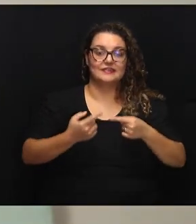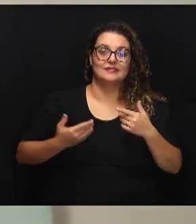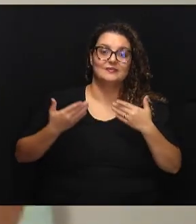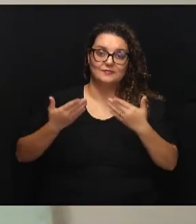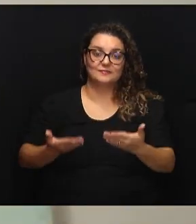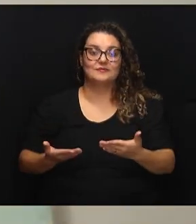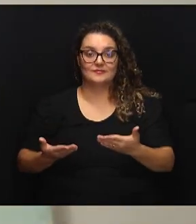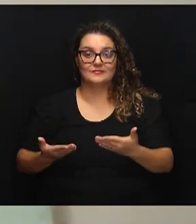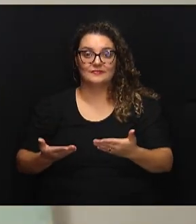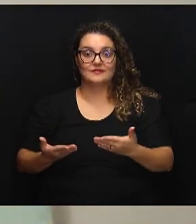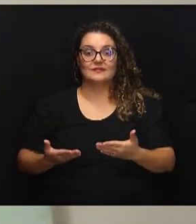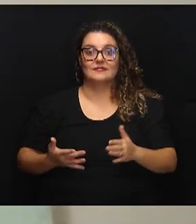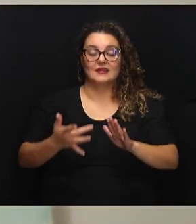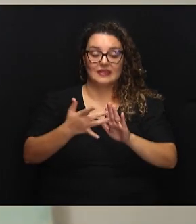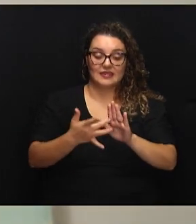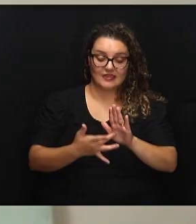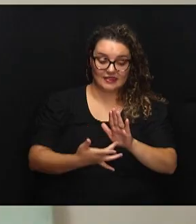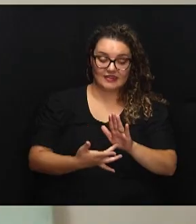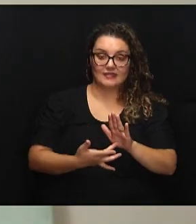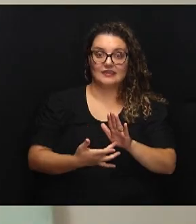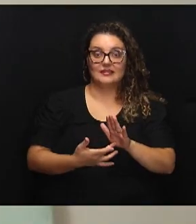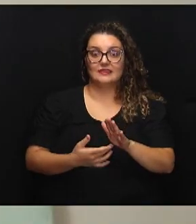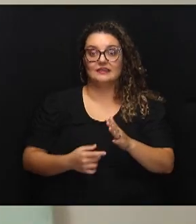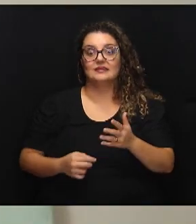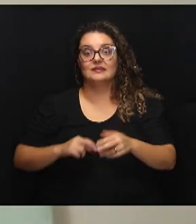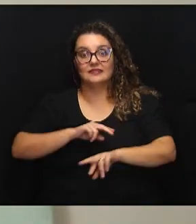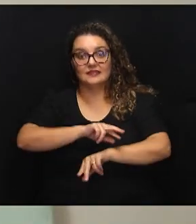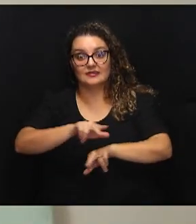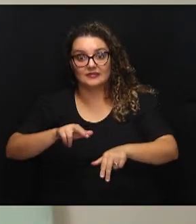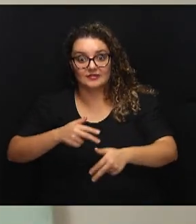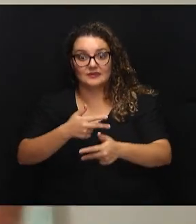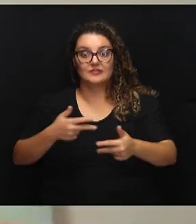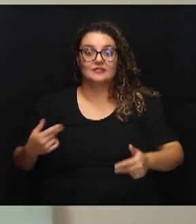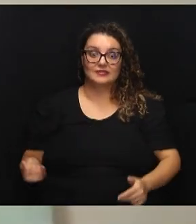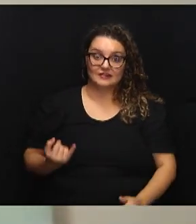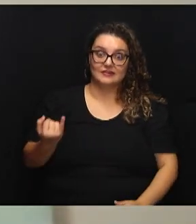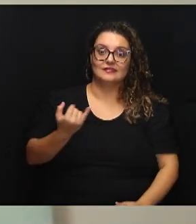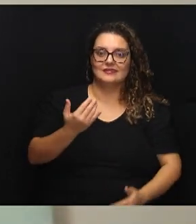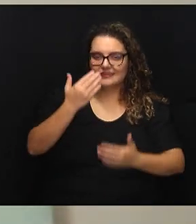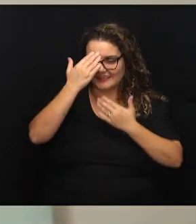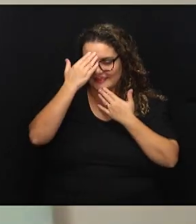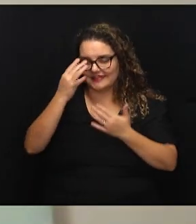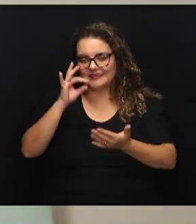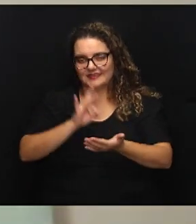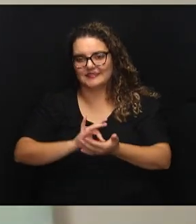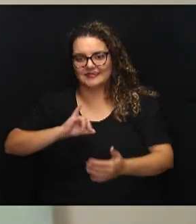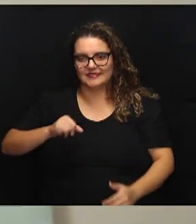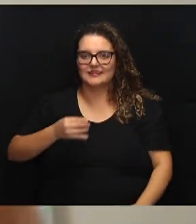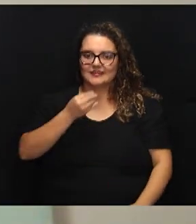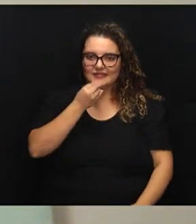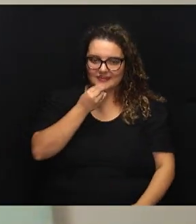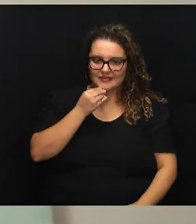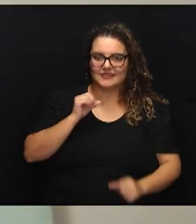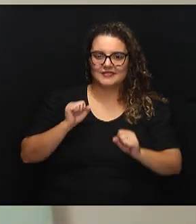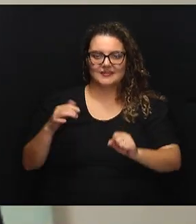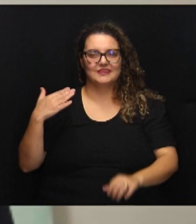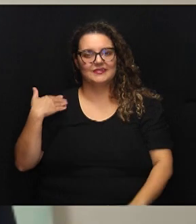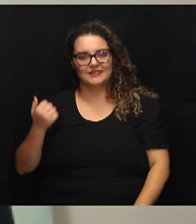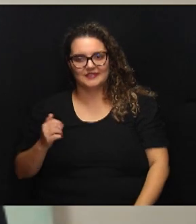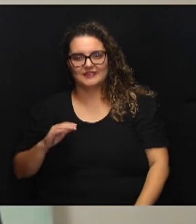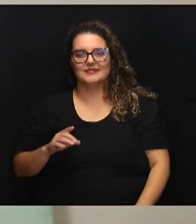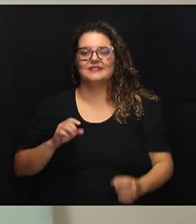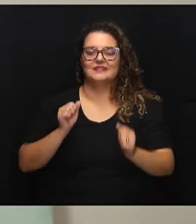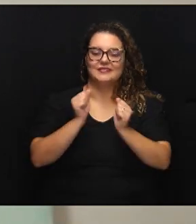né? Trazer em pauta essas questões tão importantes, né? E eu agradeço muito a oportunidade, pode me chamar, contem